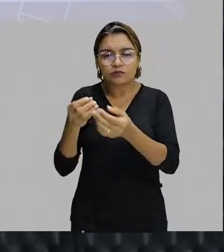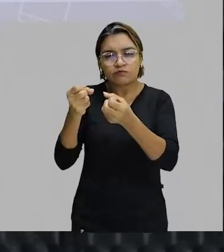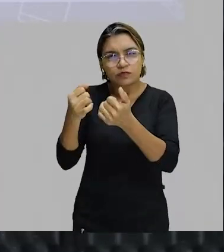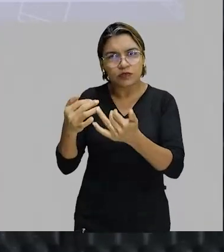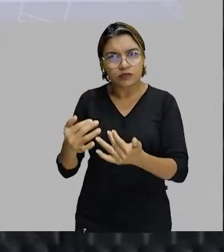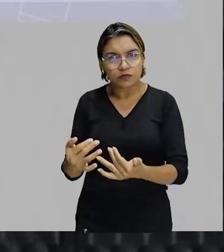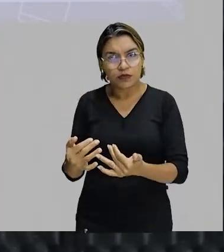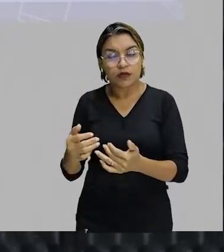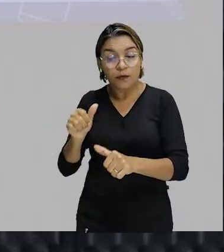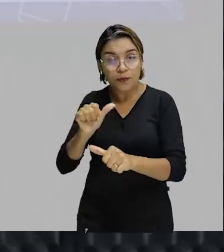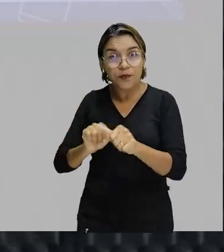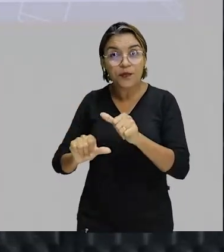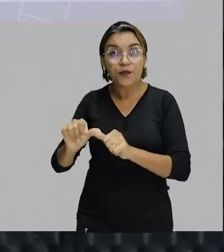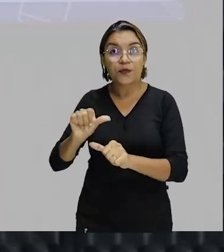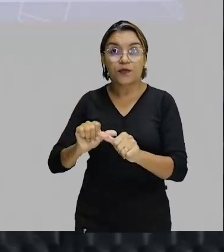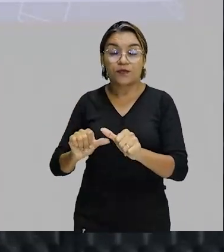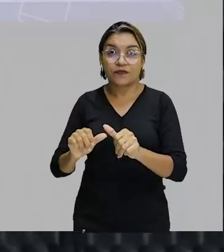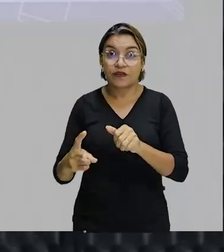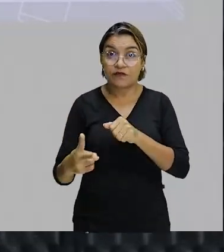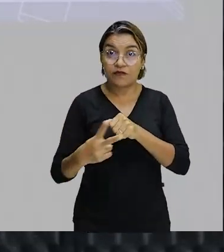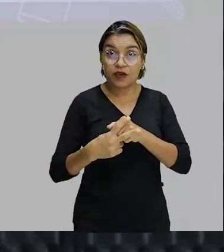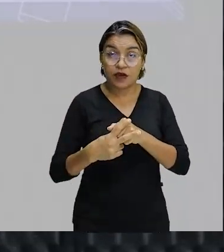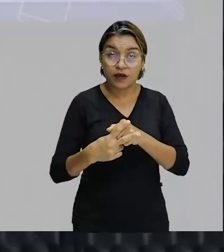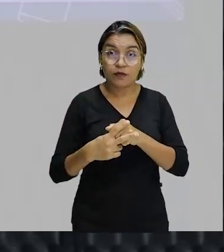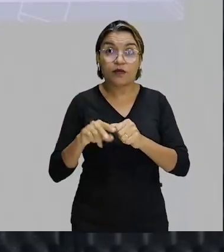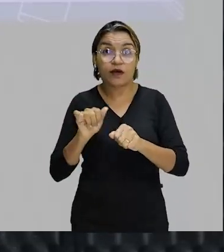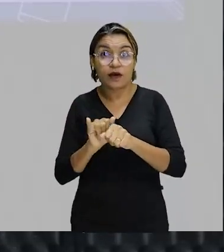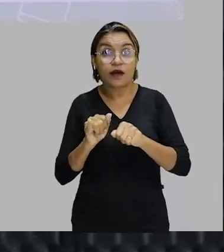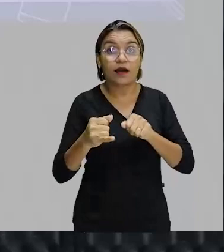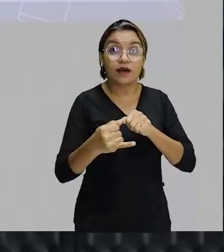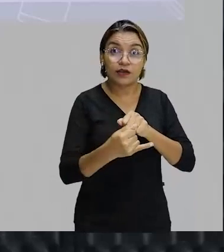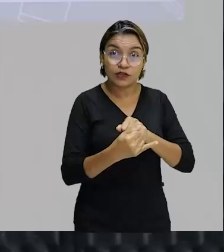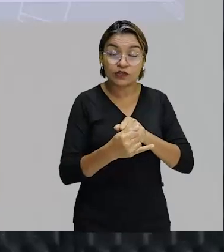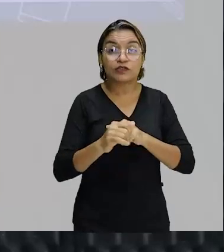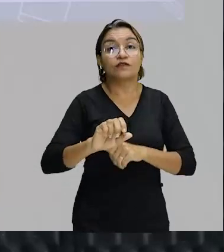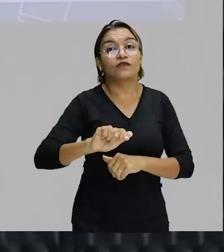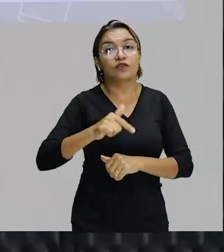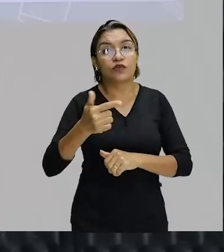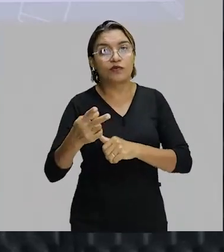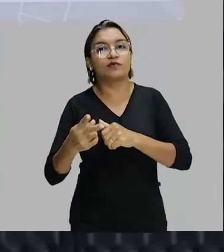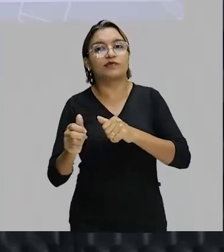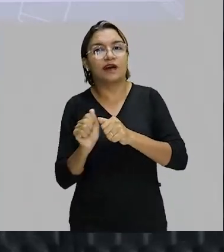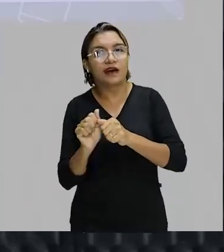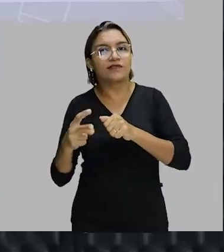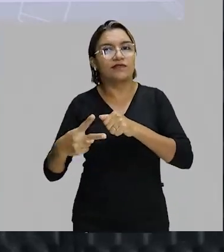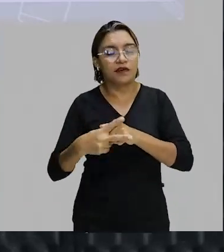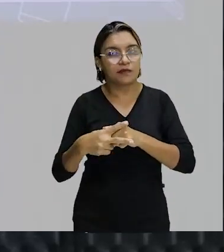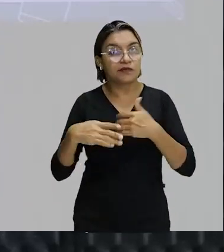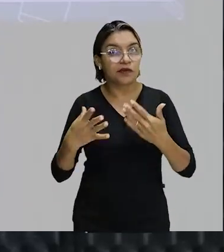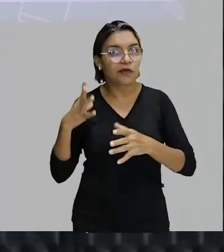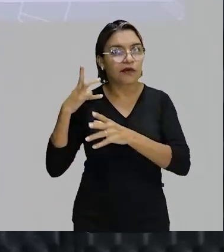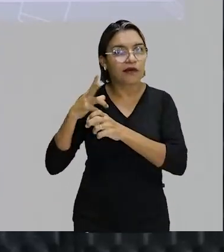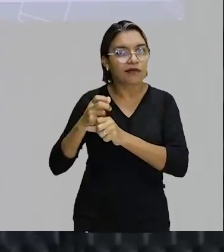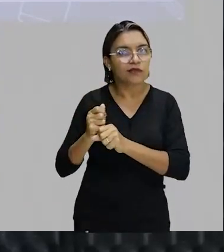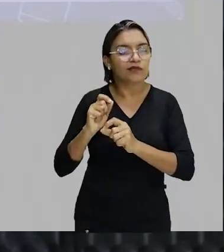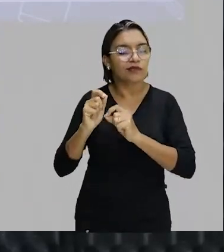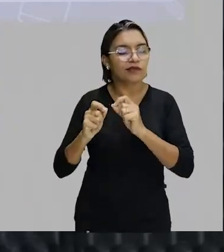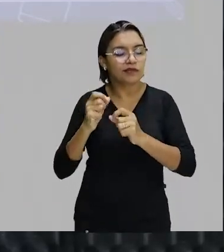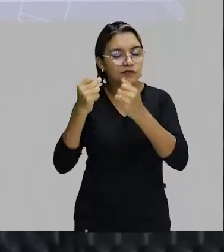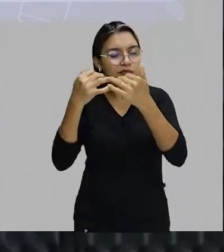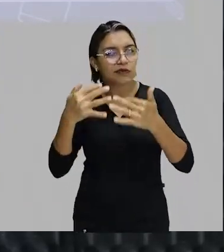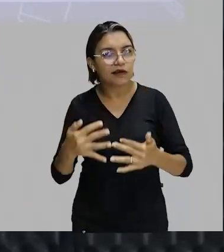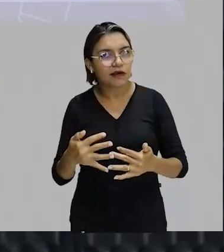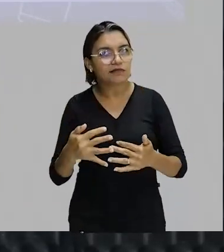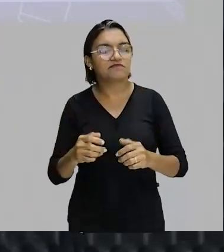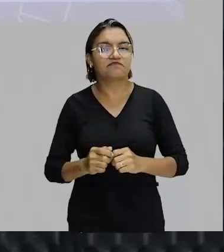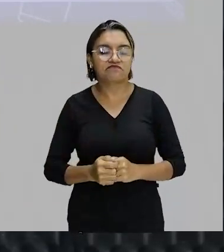vai modificar verbos, adjetivos e outros advérbios. Para resumir, os advérbios